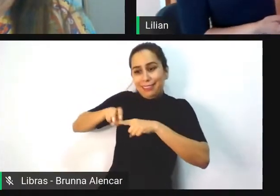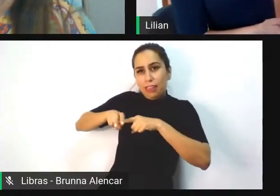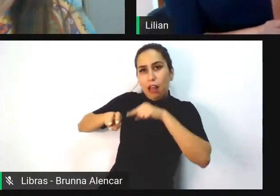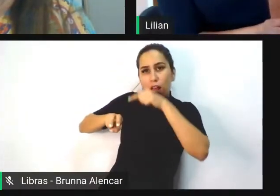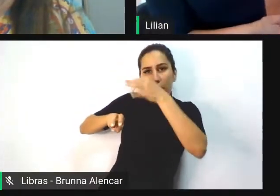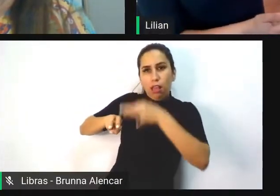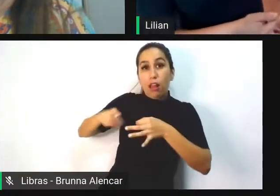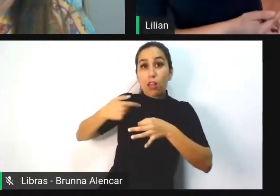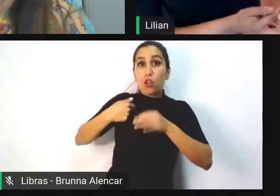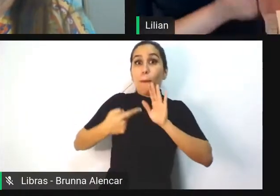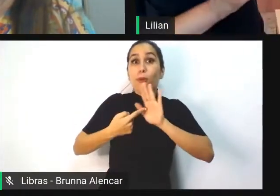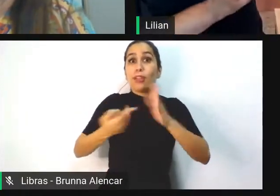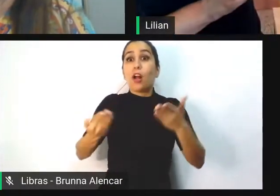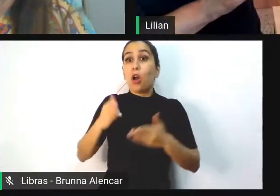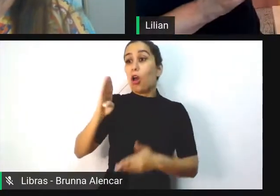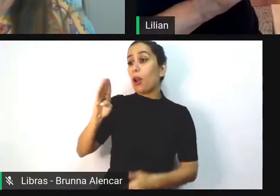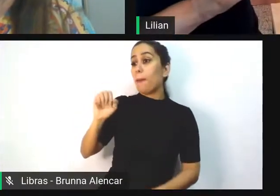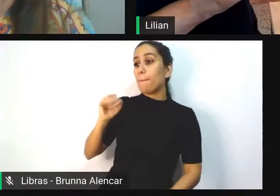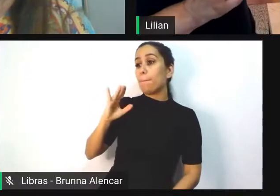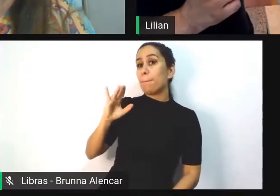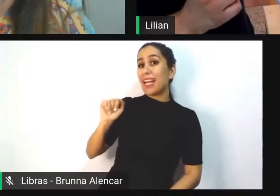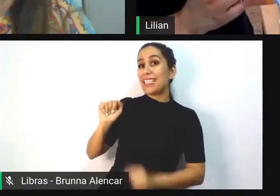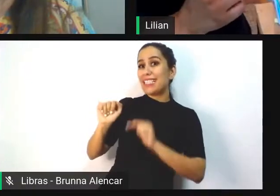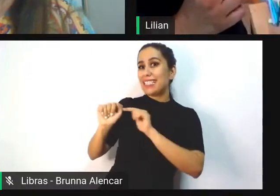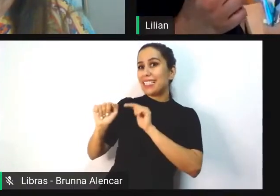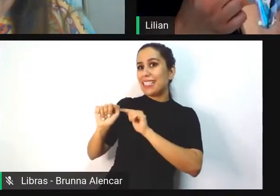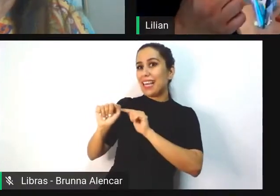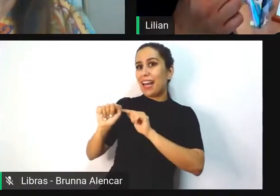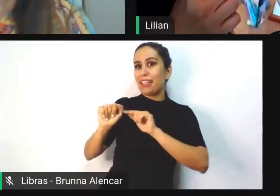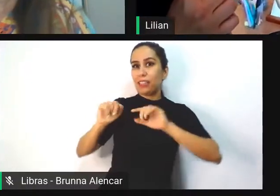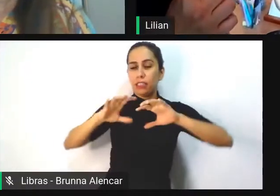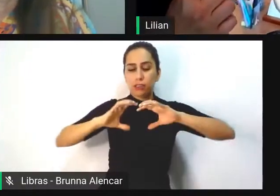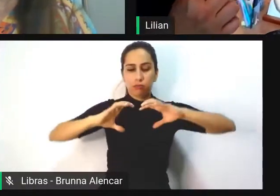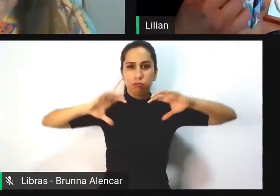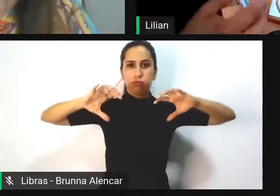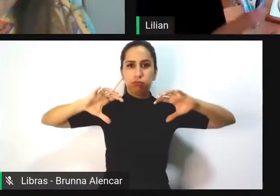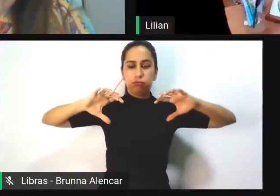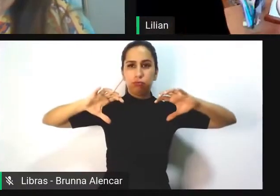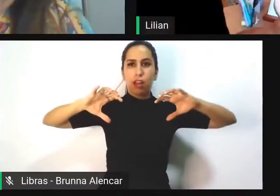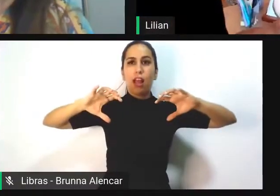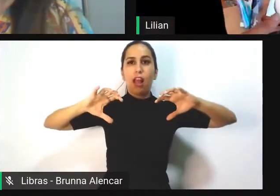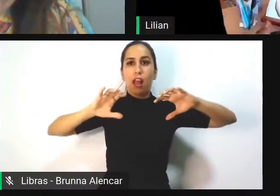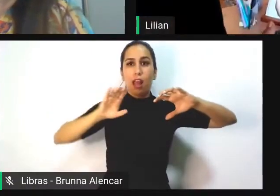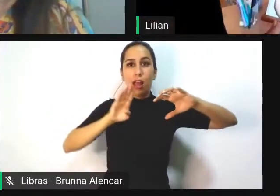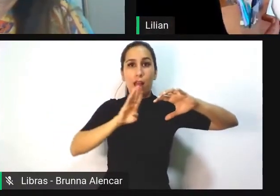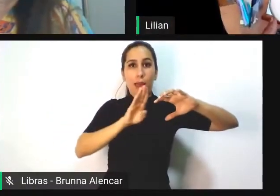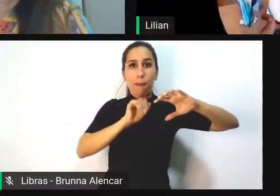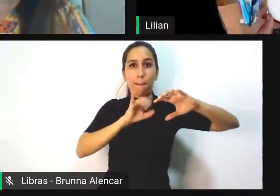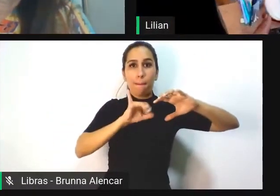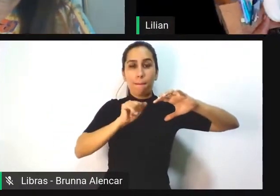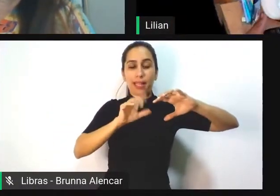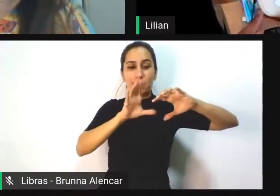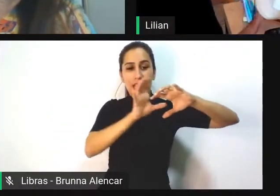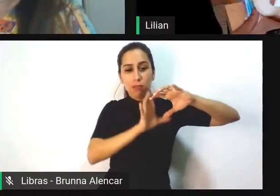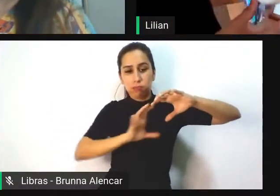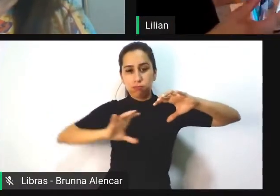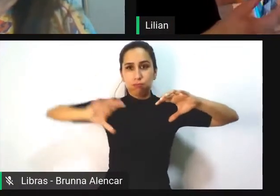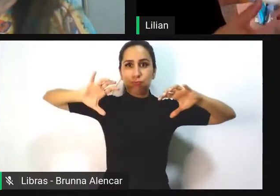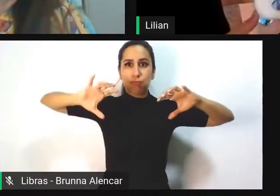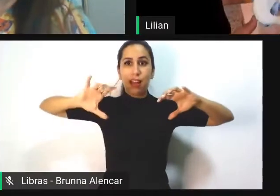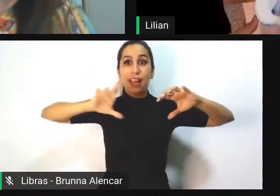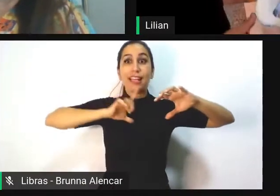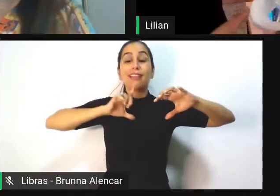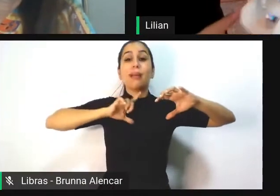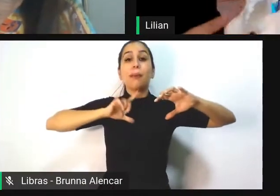nós temos aqui os ossinhos. Na demonstração, a gente vai falar um pouco esses ossinhos, é onde a gente